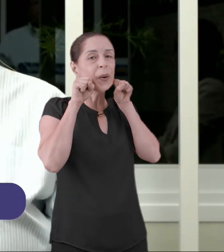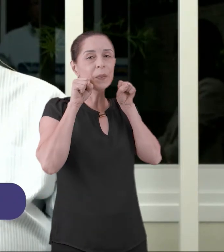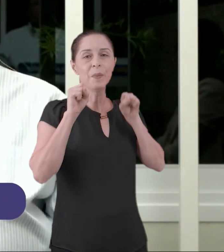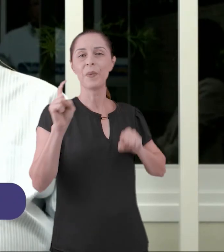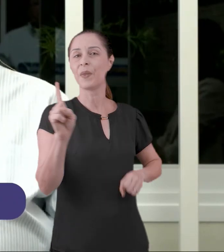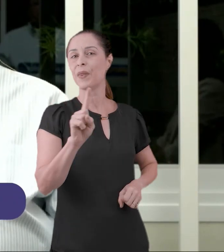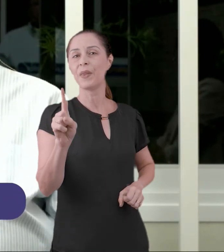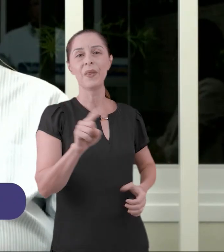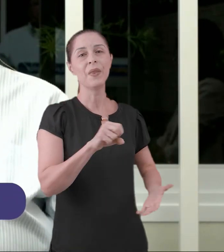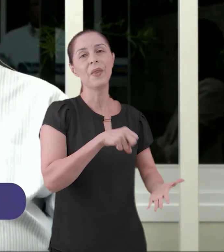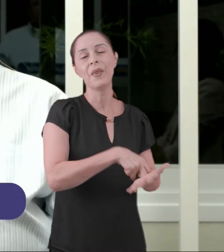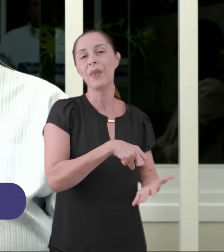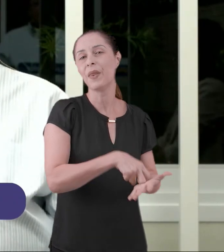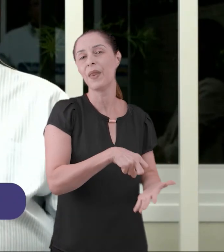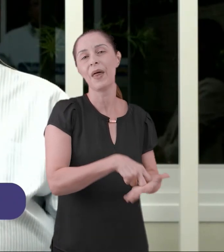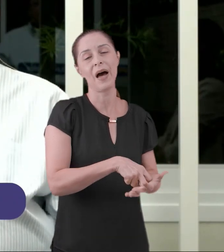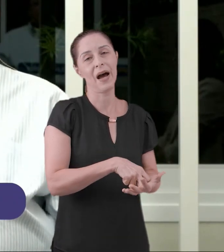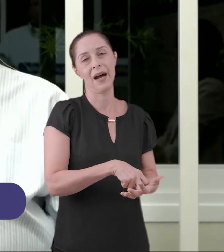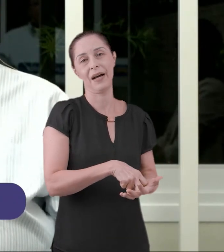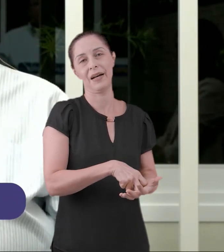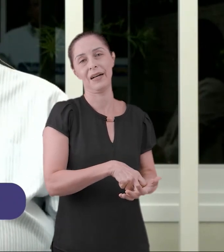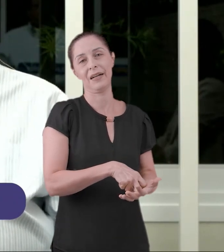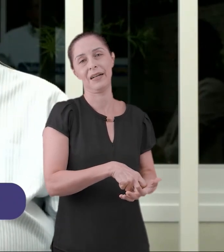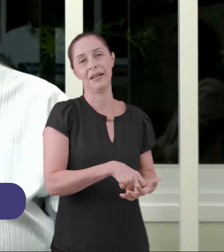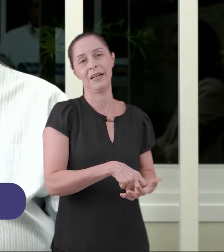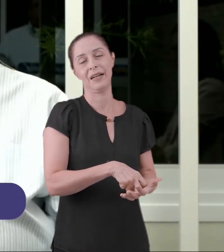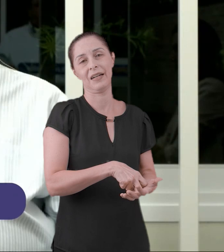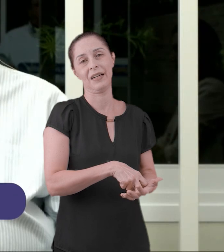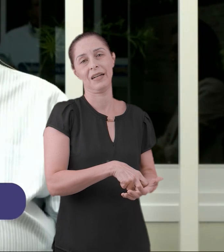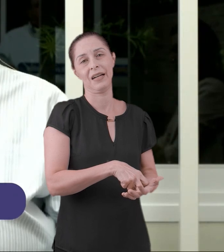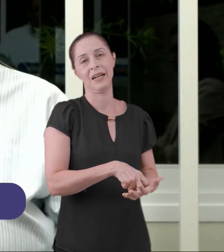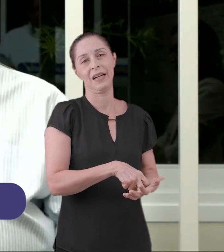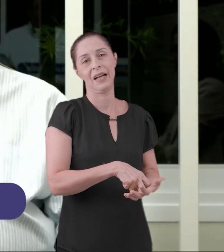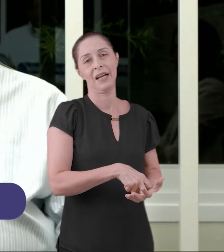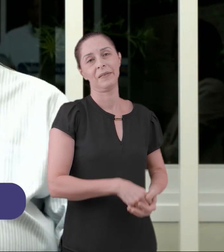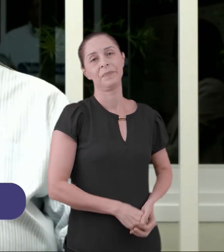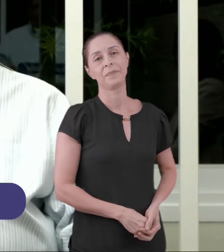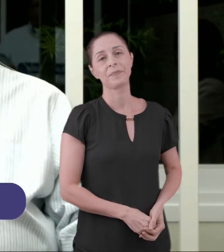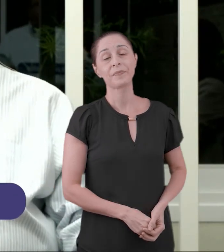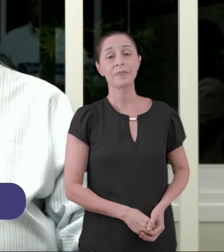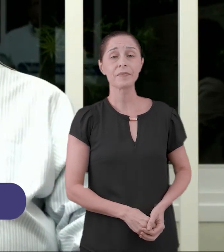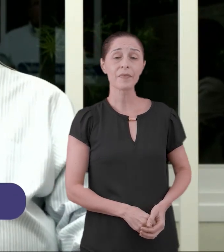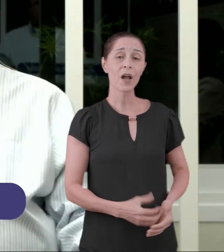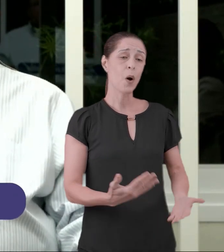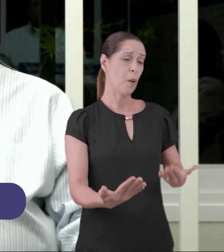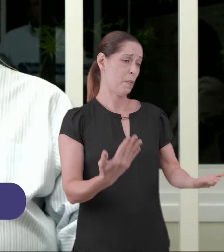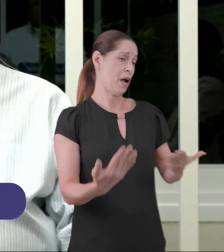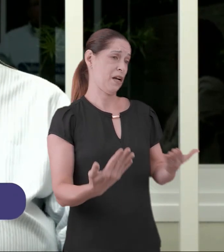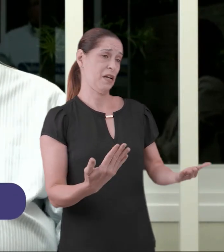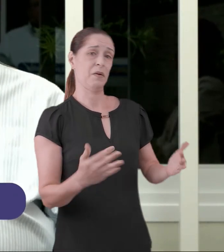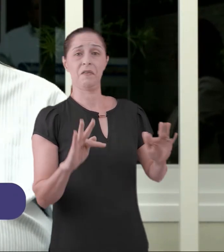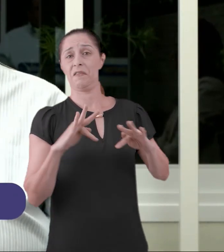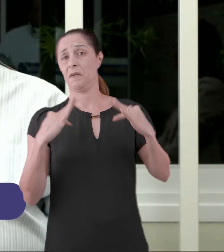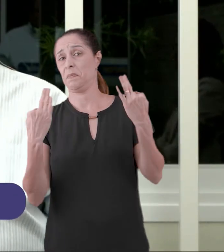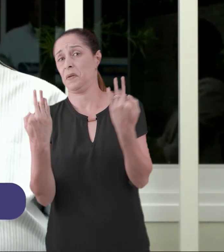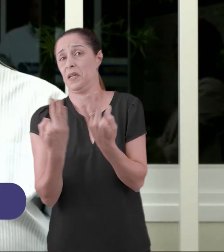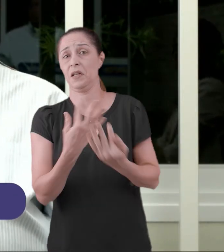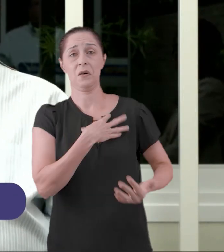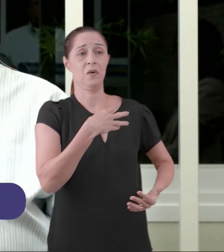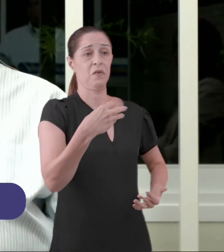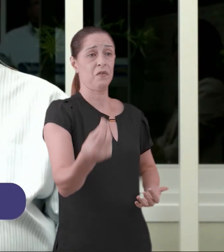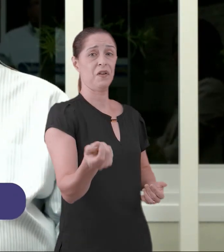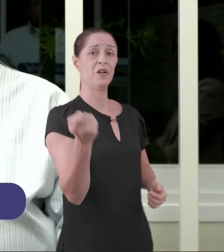Deus, certo? A mesma coisa tem uma família que tem um filho drogado, né, que tem um pai